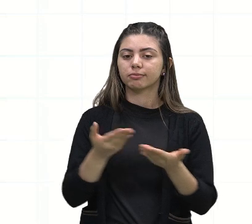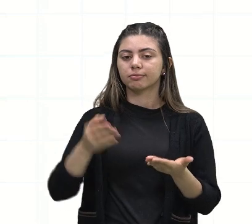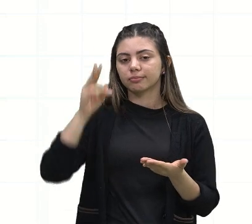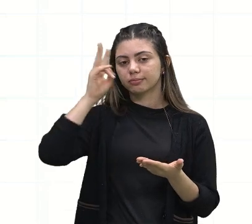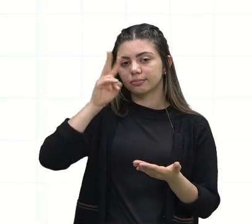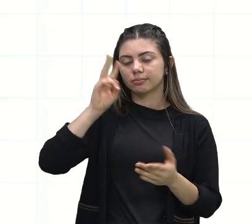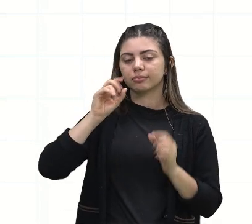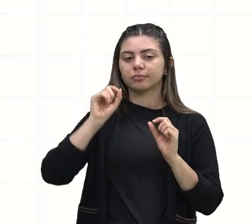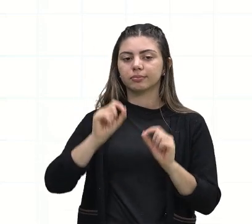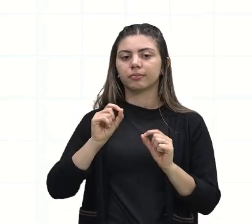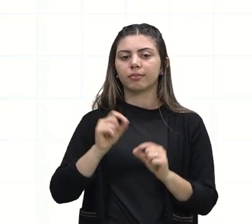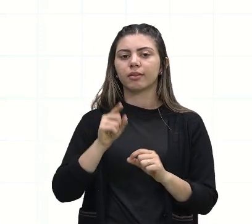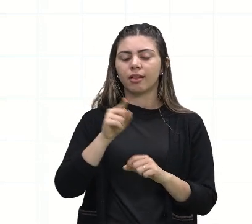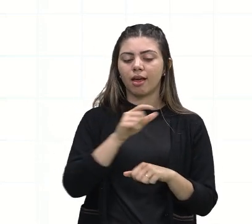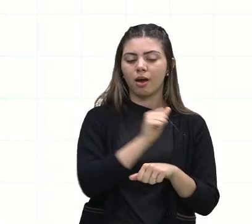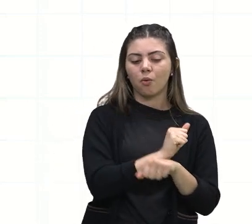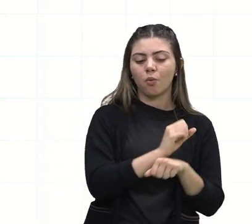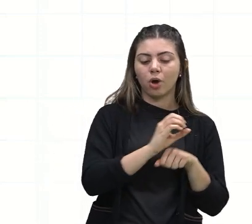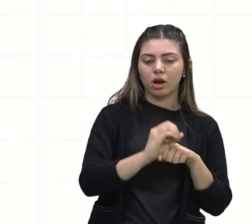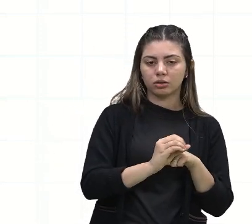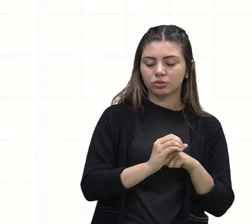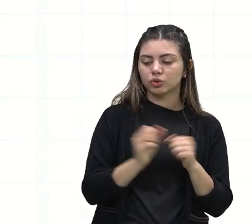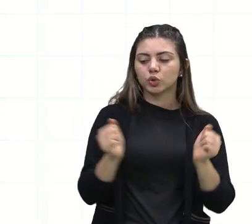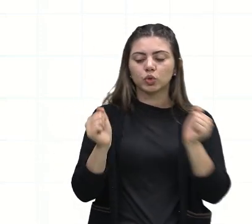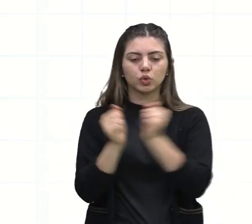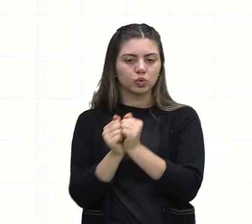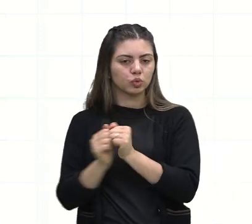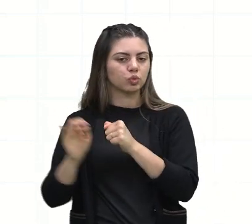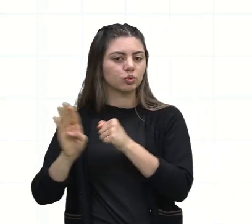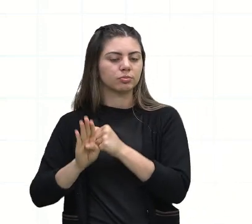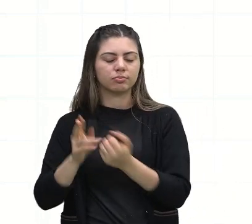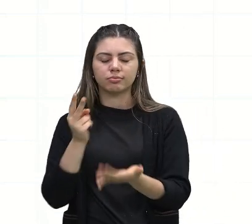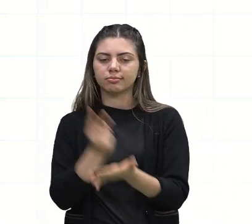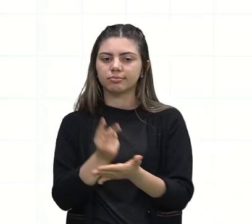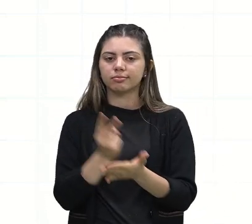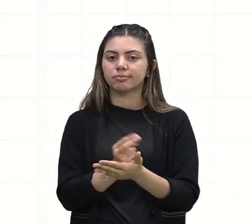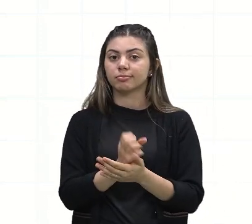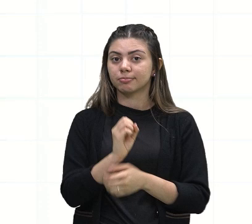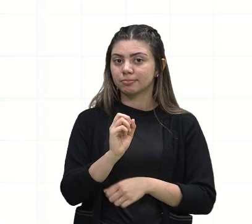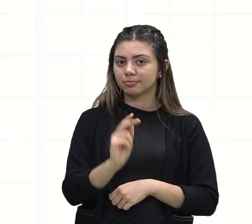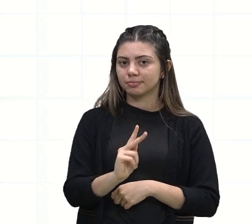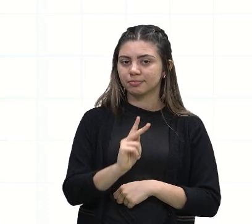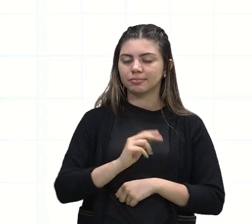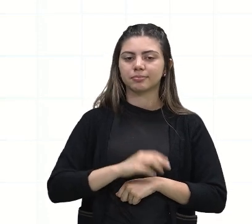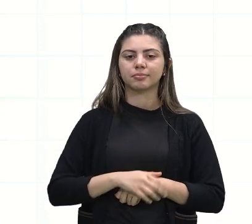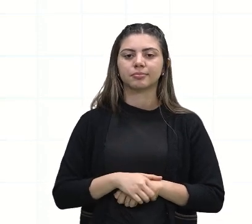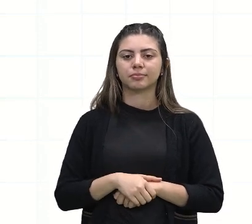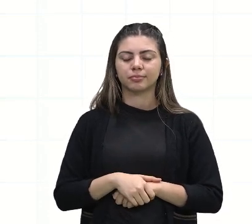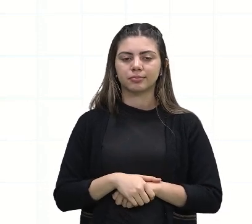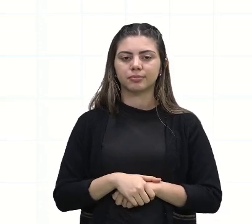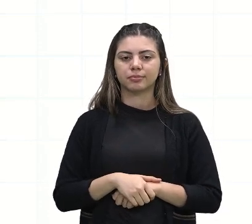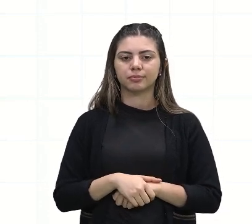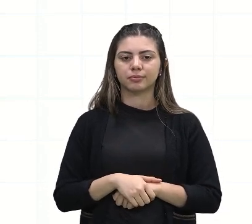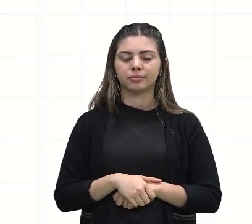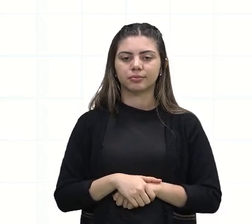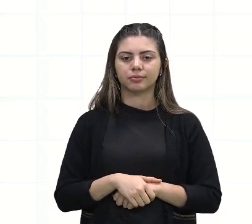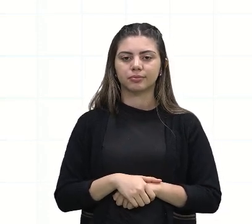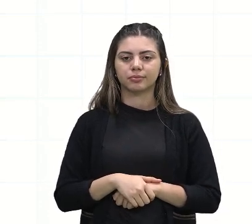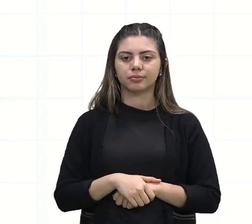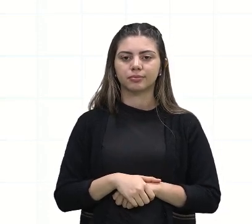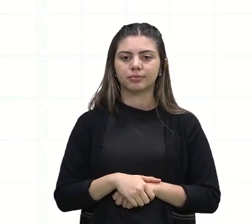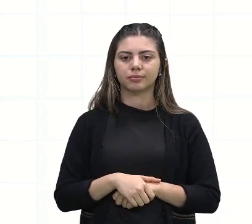que o artigo ele vai estar acompanhando um substantivo, certo? Aí nós temos